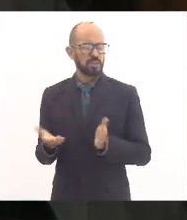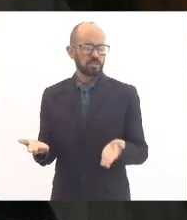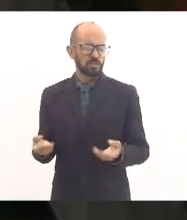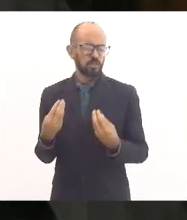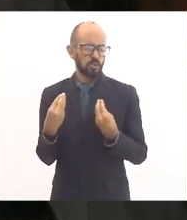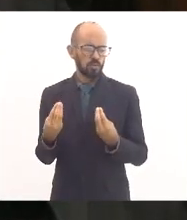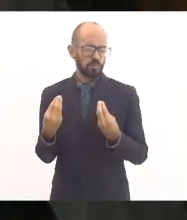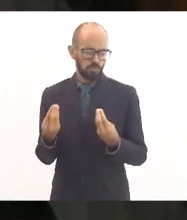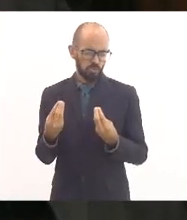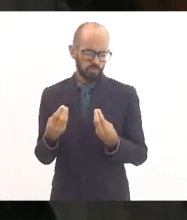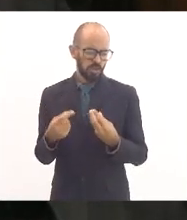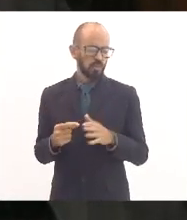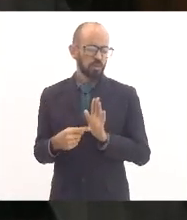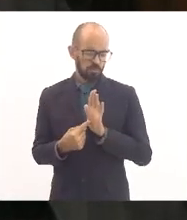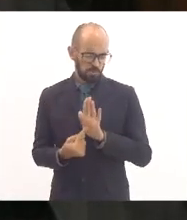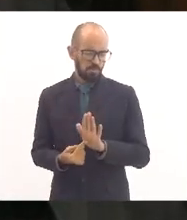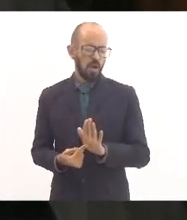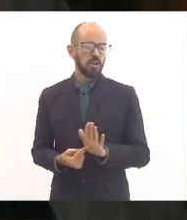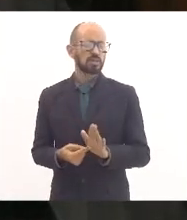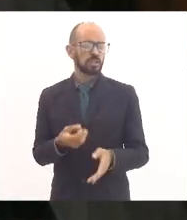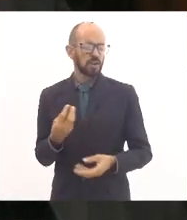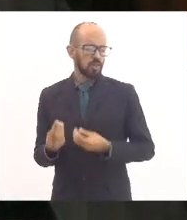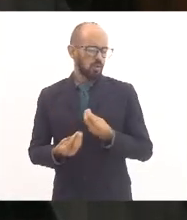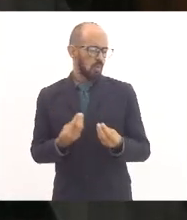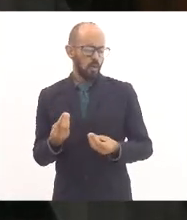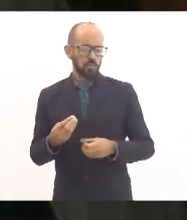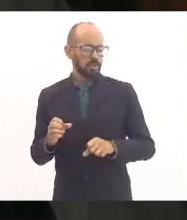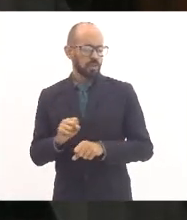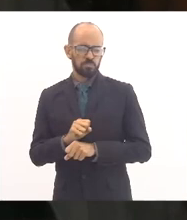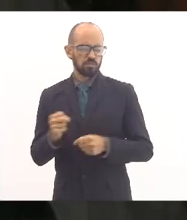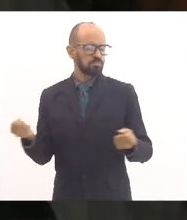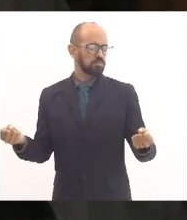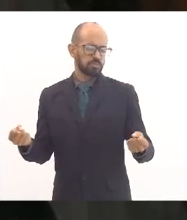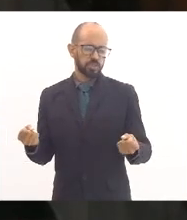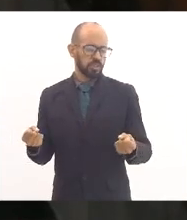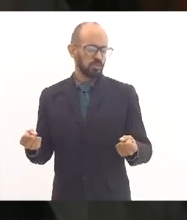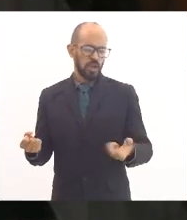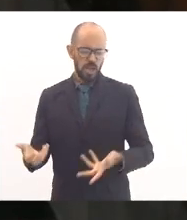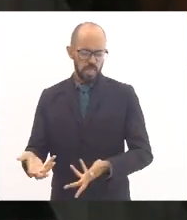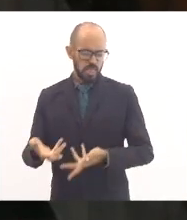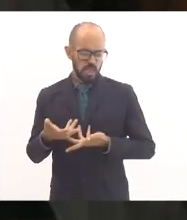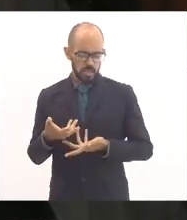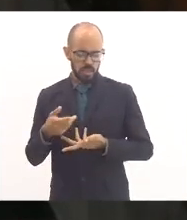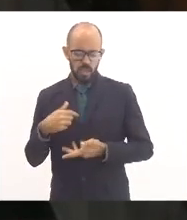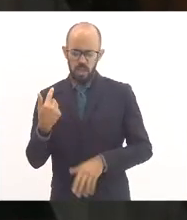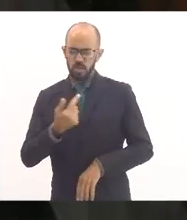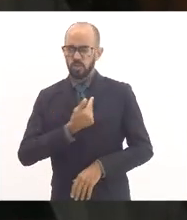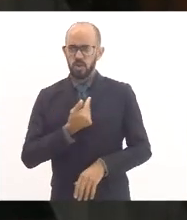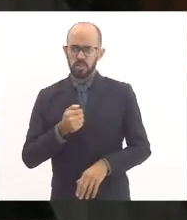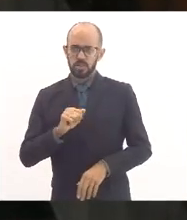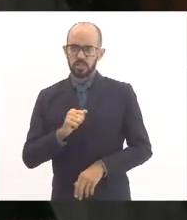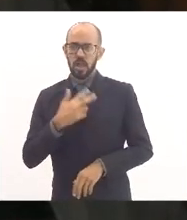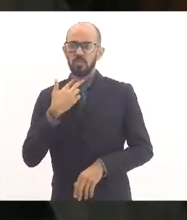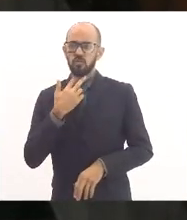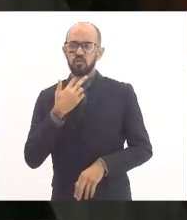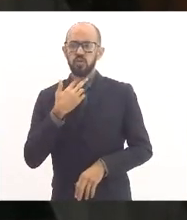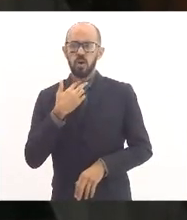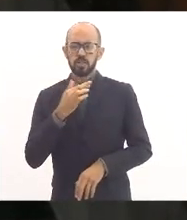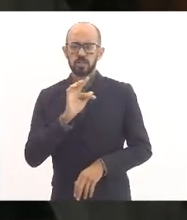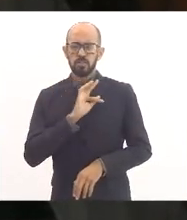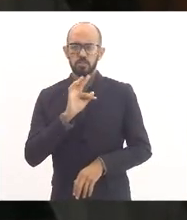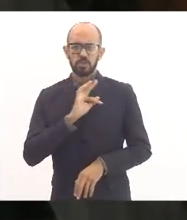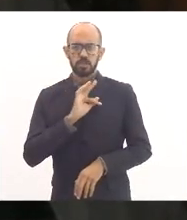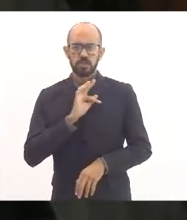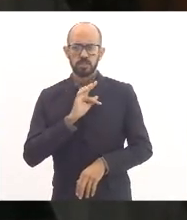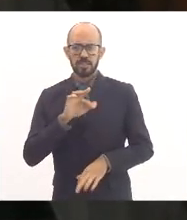já denota a Total incapacidade de atender a cada um de nós a voz do Tiro É simples nós